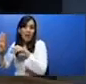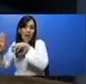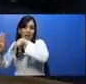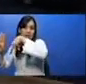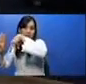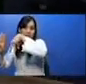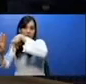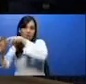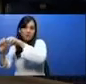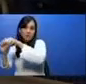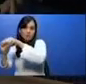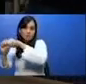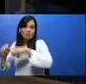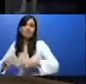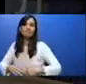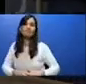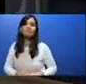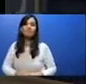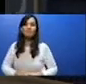bola.